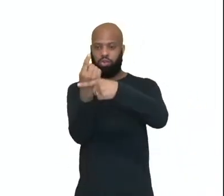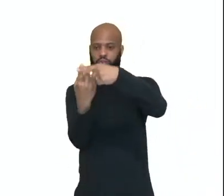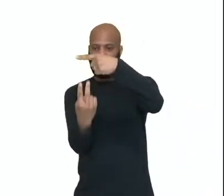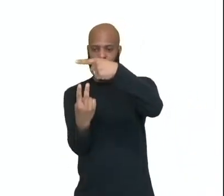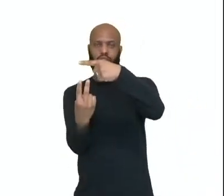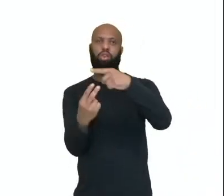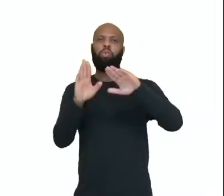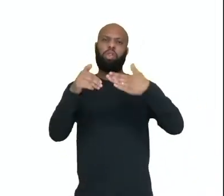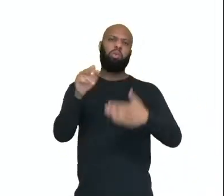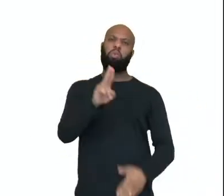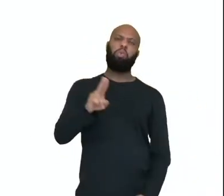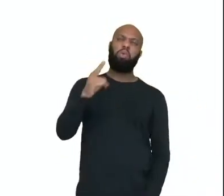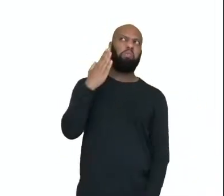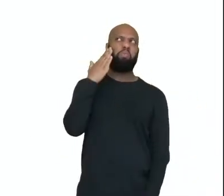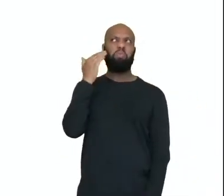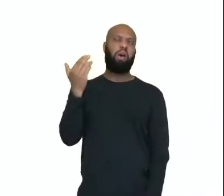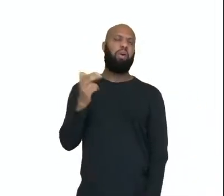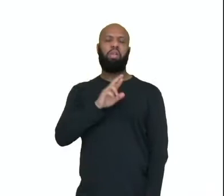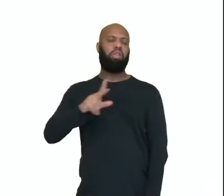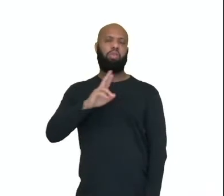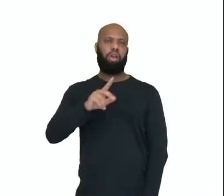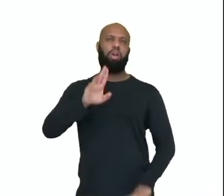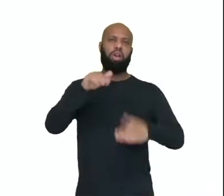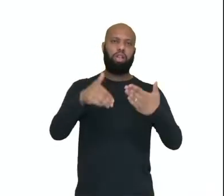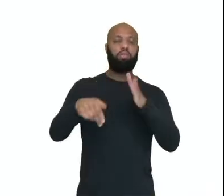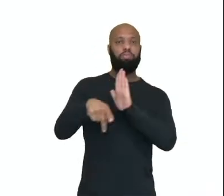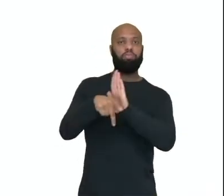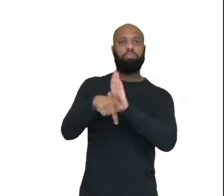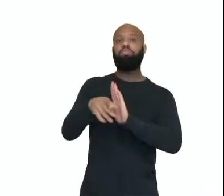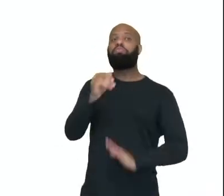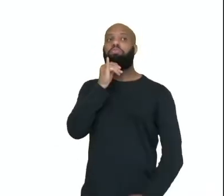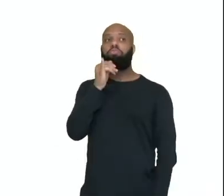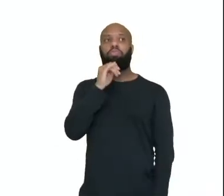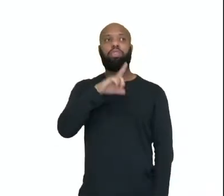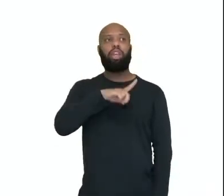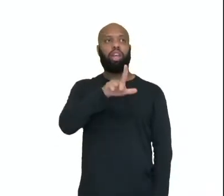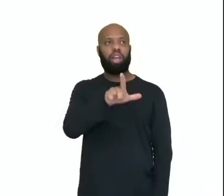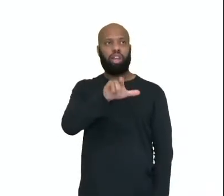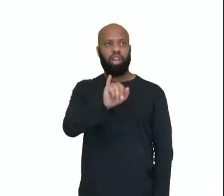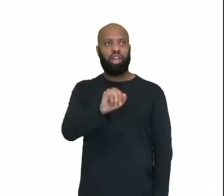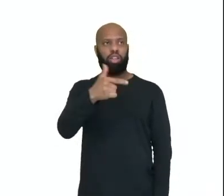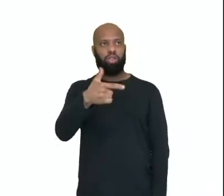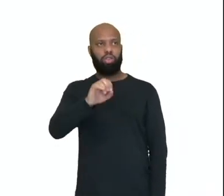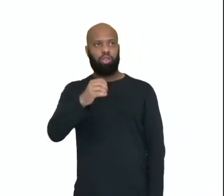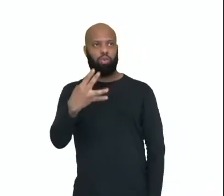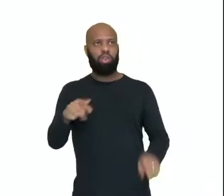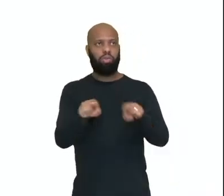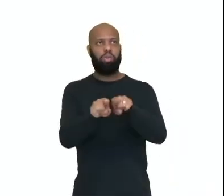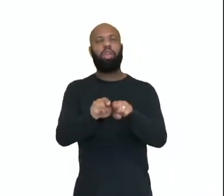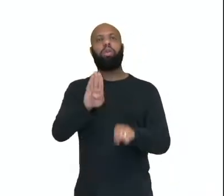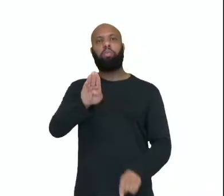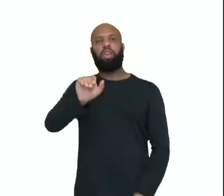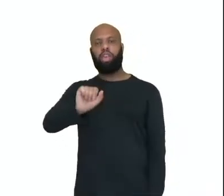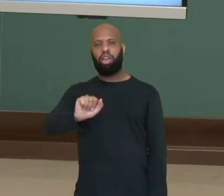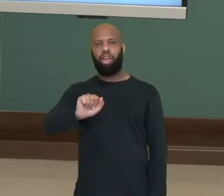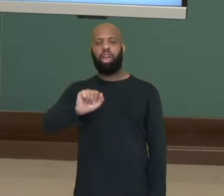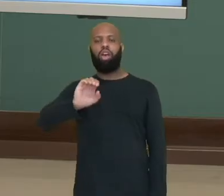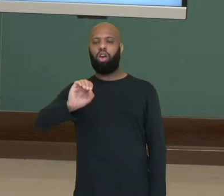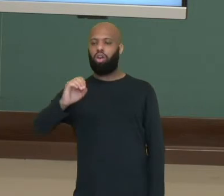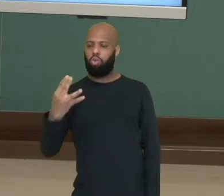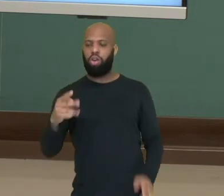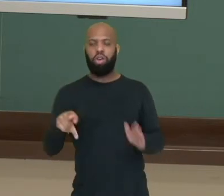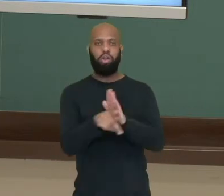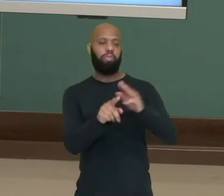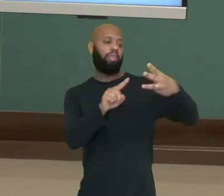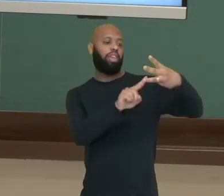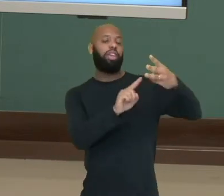não muito usual do nosso oxigênio. E como exemplos temos o Li2O4 e o BaO4. Então, para os